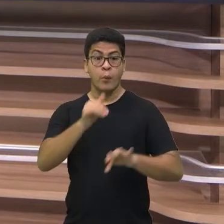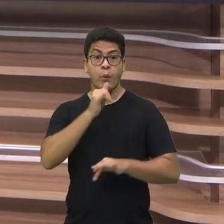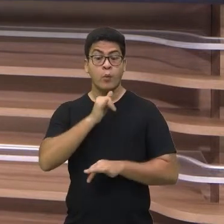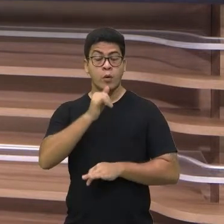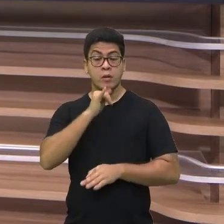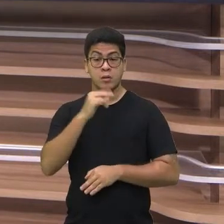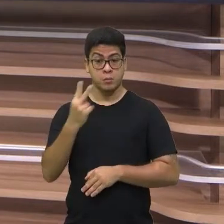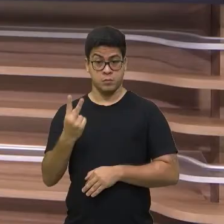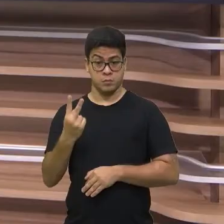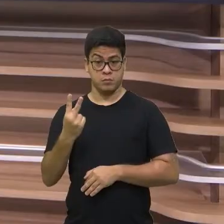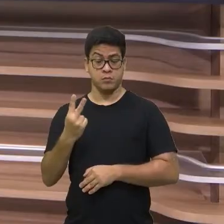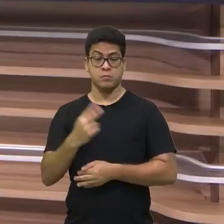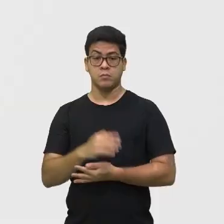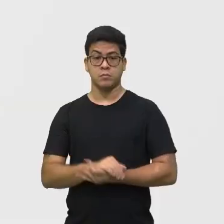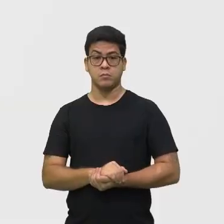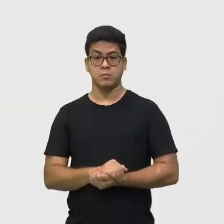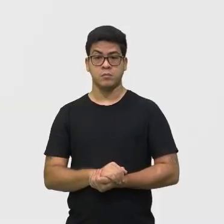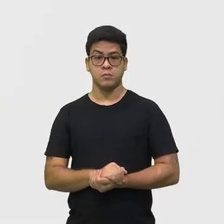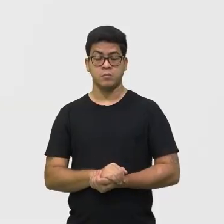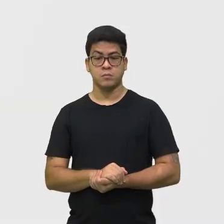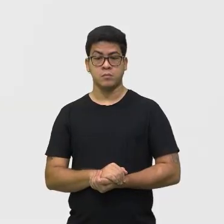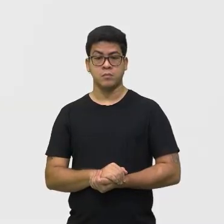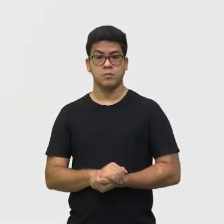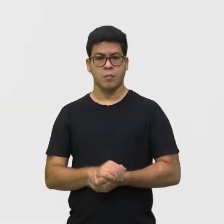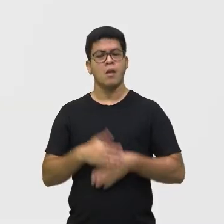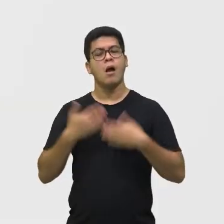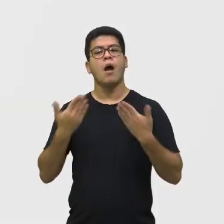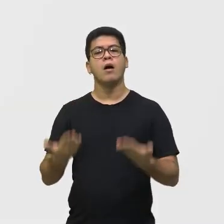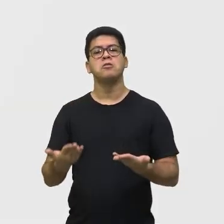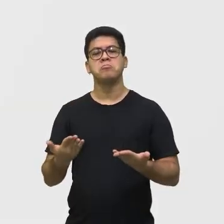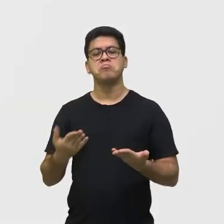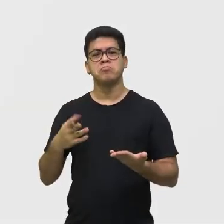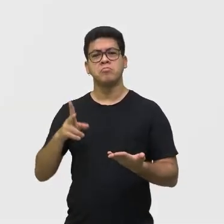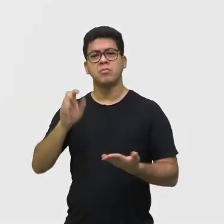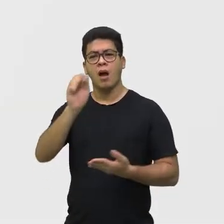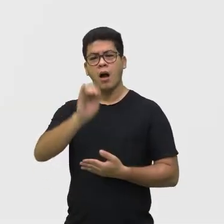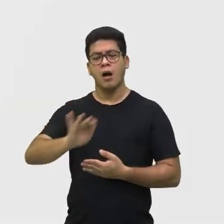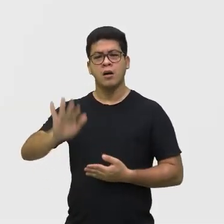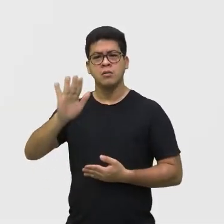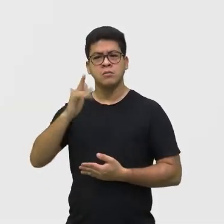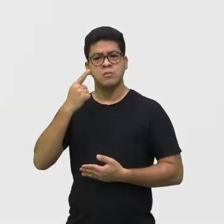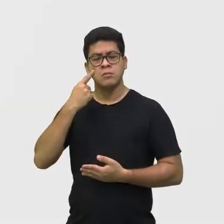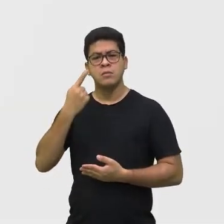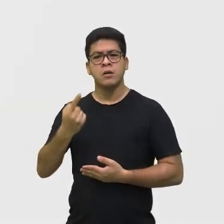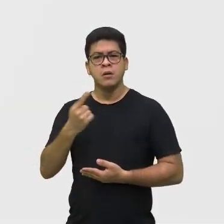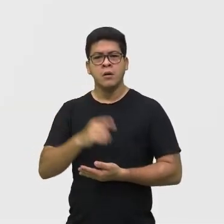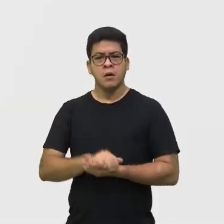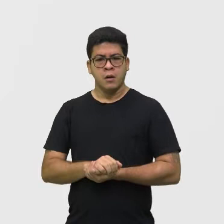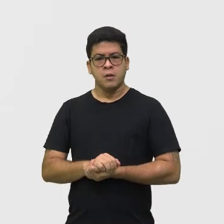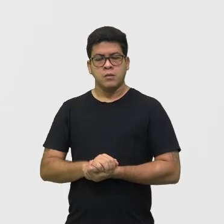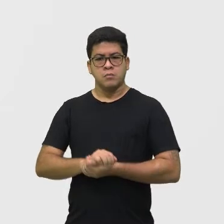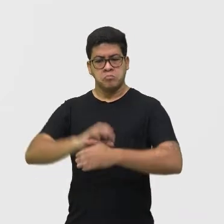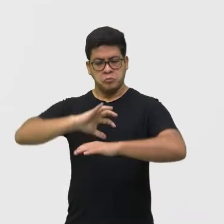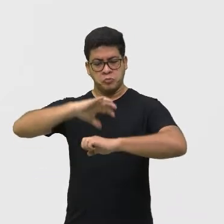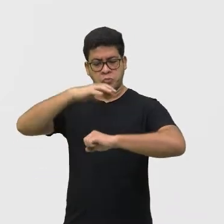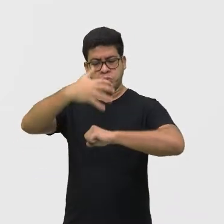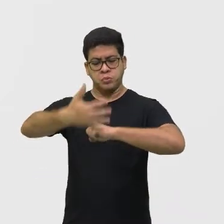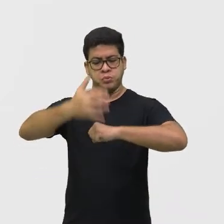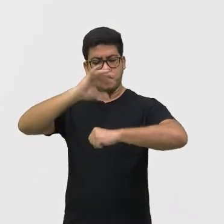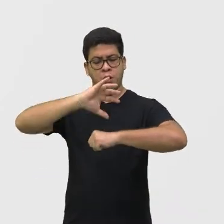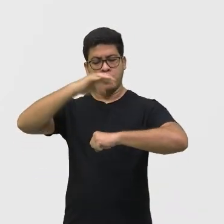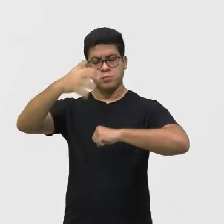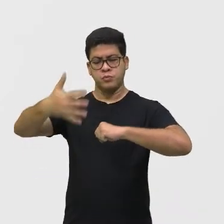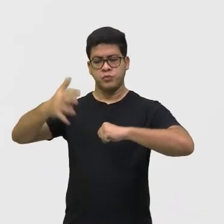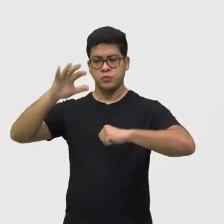Temos mais um aí, um outro exemplo para você, onde diz que a figura representa as linhas equipotenciais no